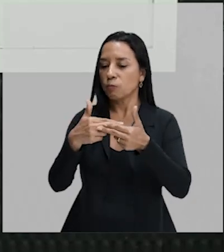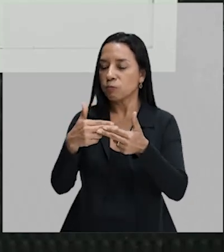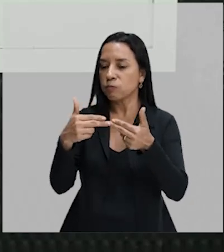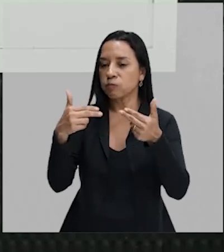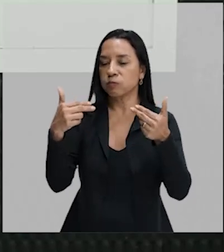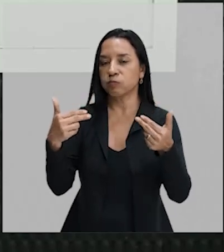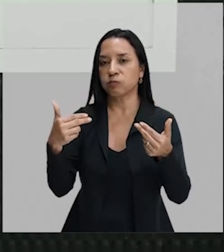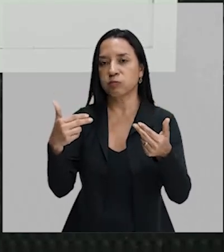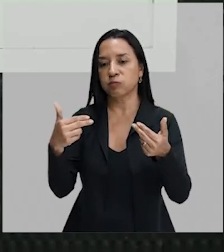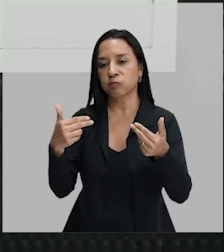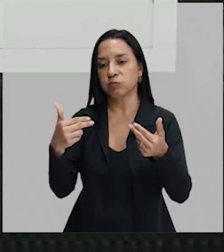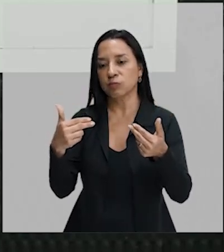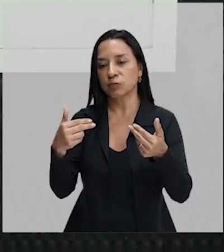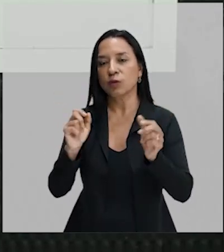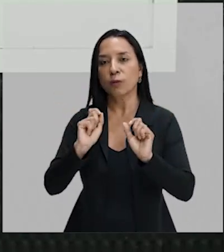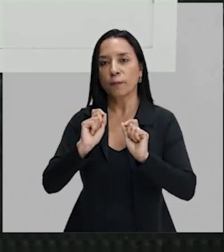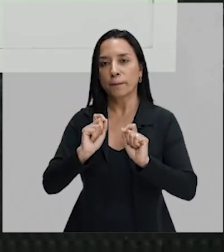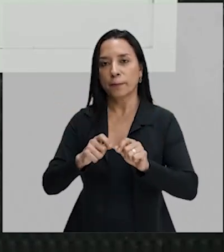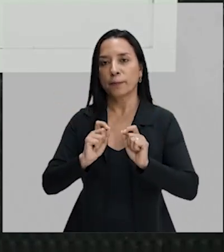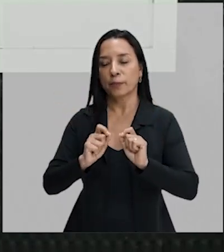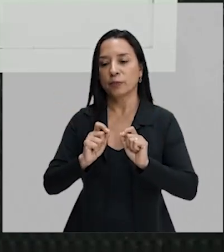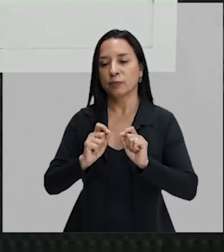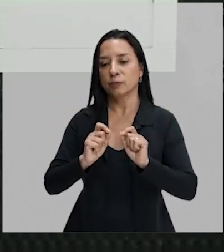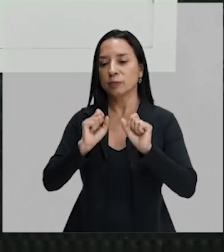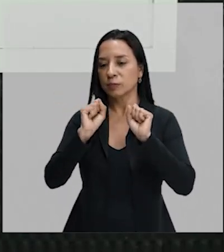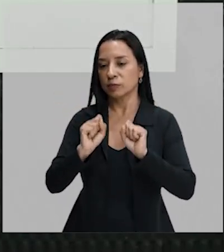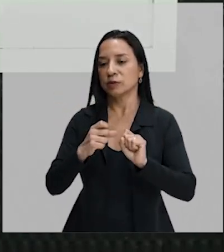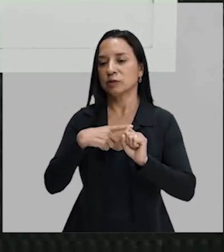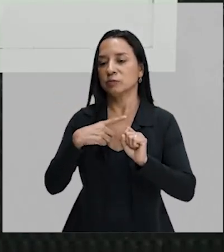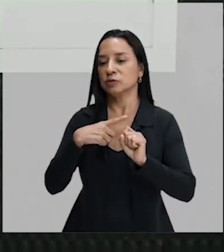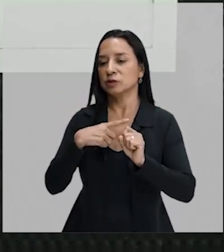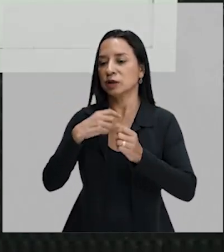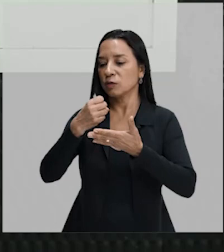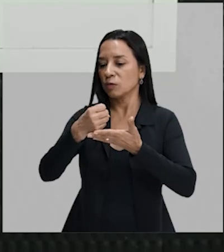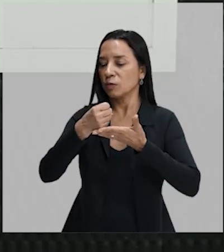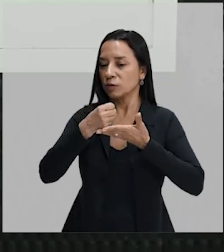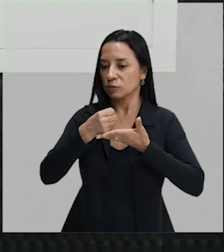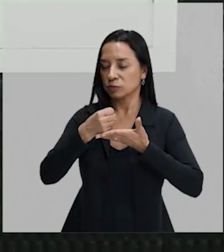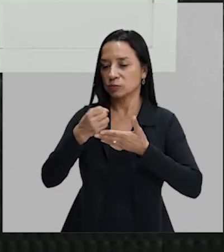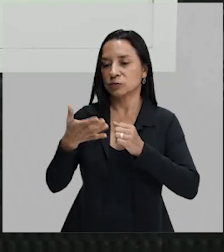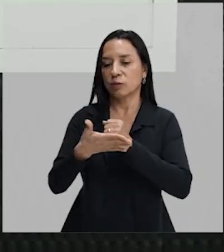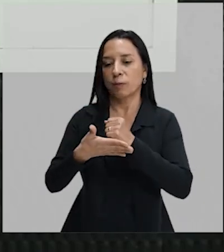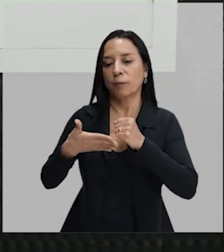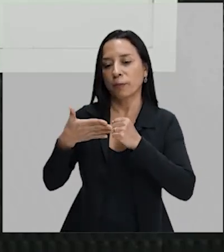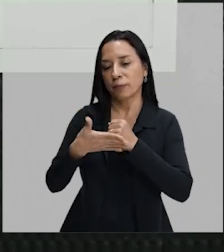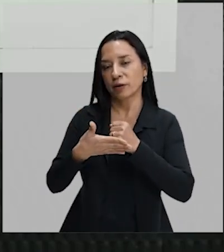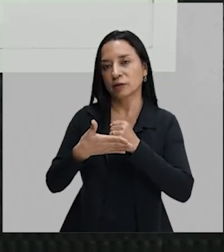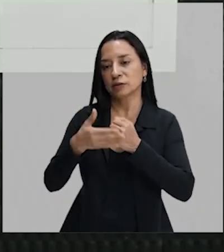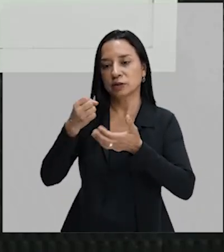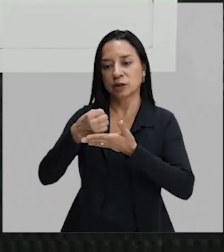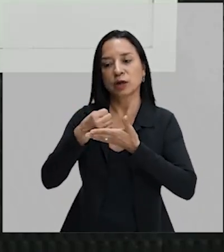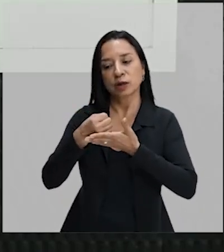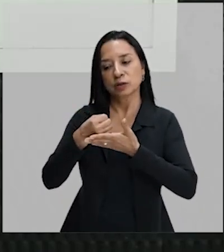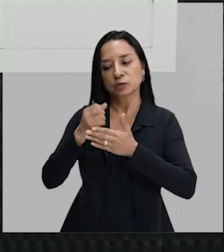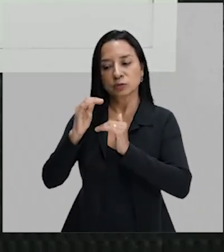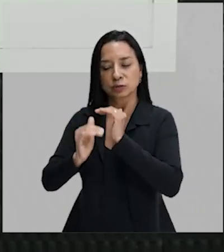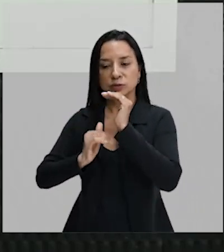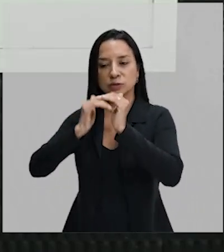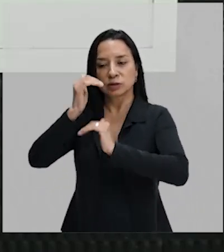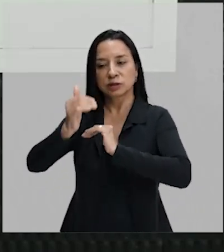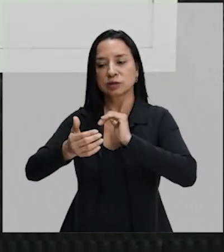né? O que nós podemos pegar ali como apoio para nos ajudar a construir os nossos argumentos. Então, se nós